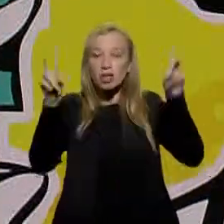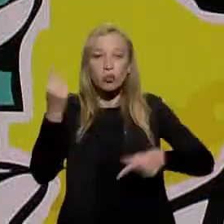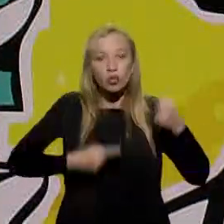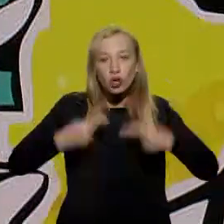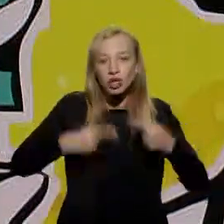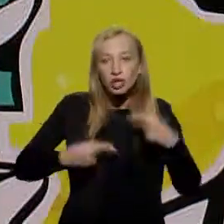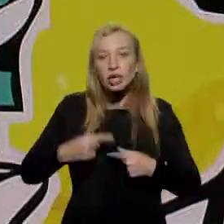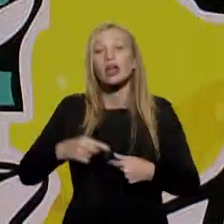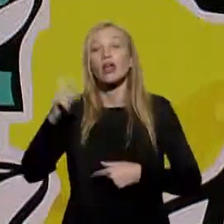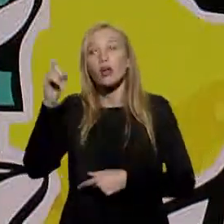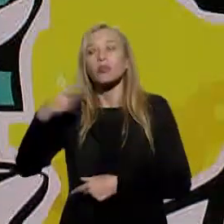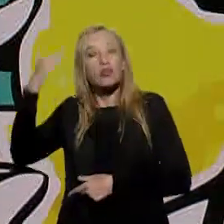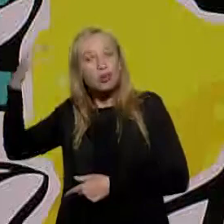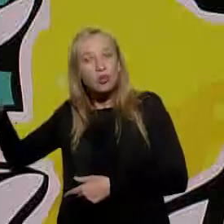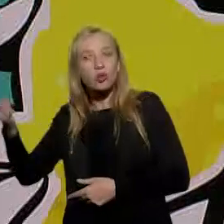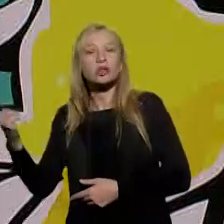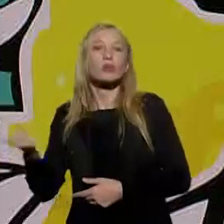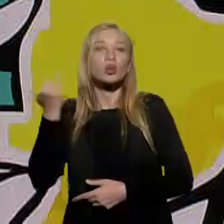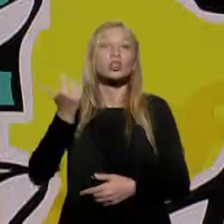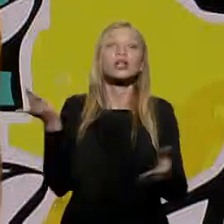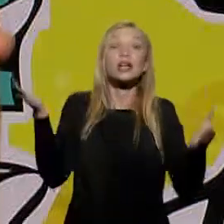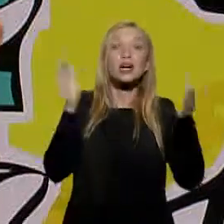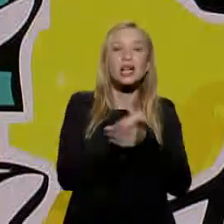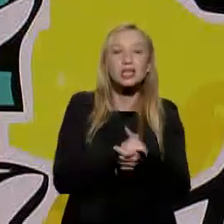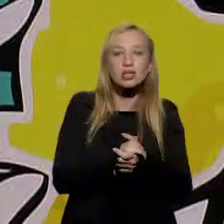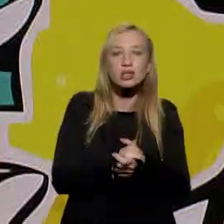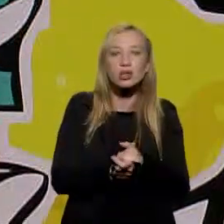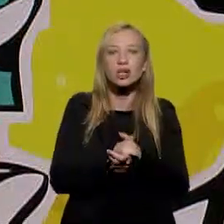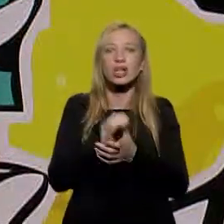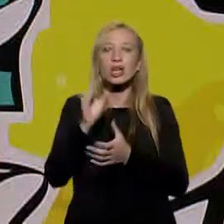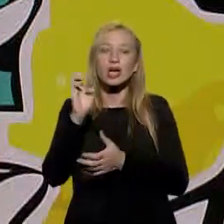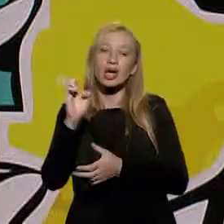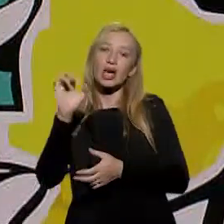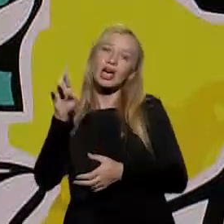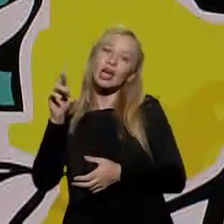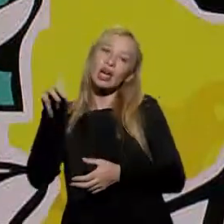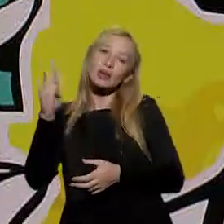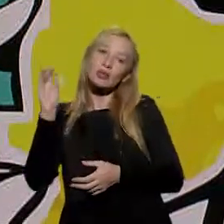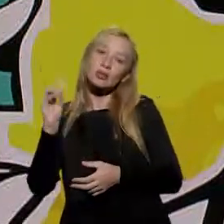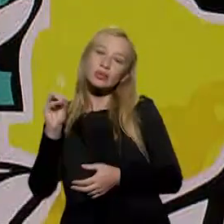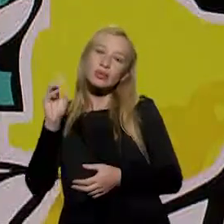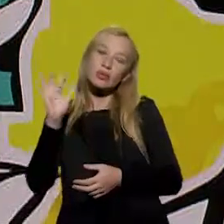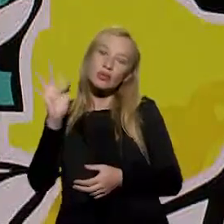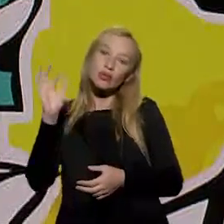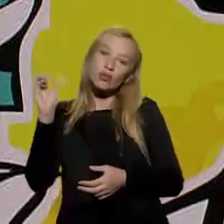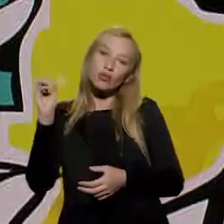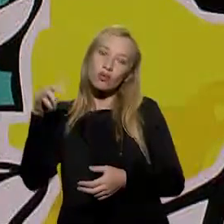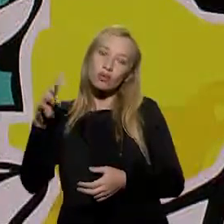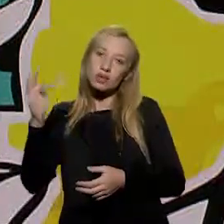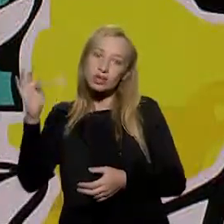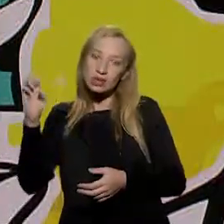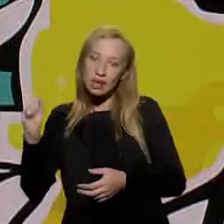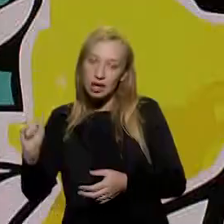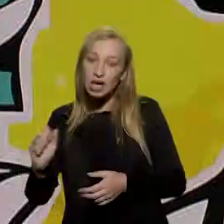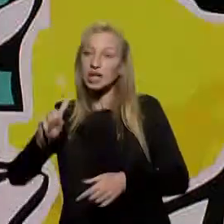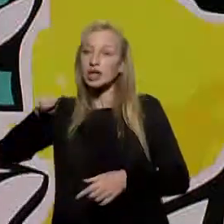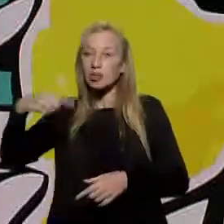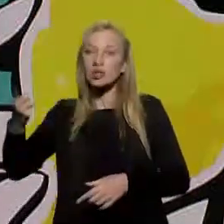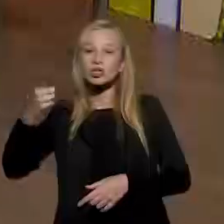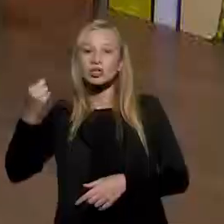fiada ela foi uma característica importante e casou se com o emmy da fonseca quando ele enviou o